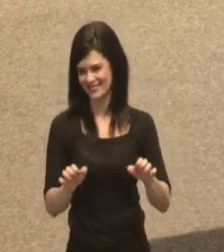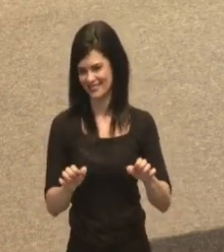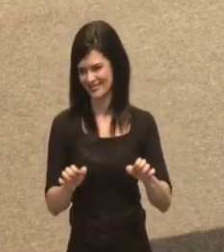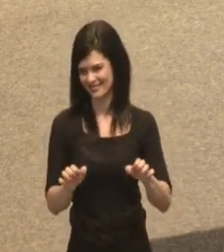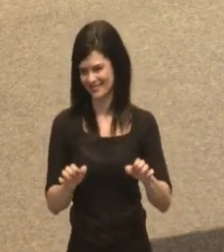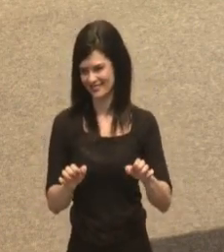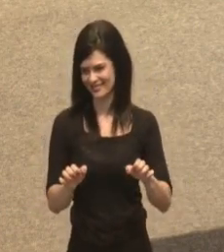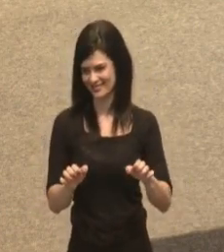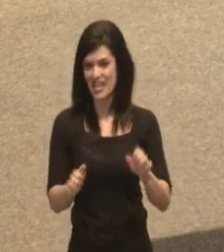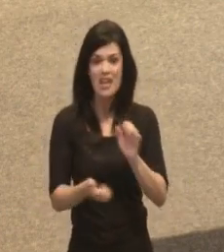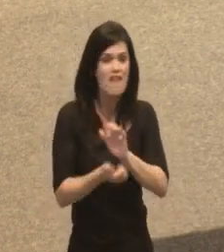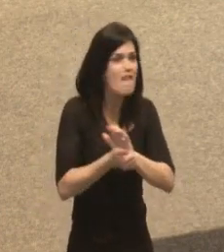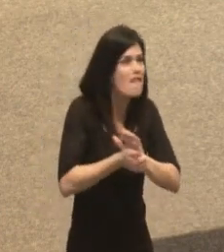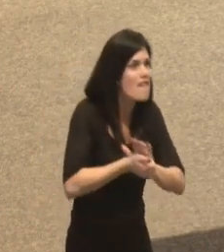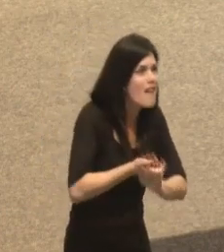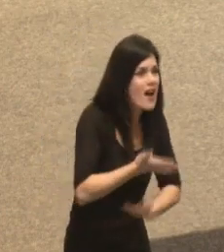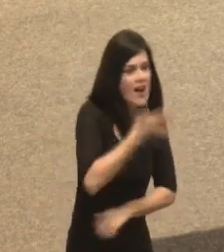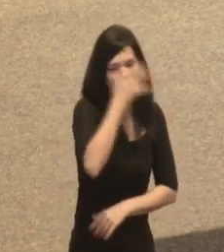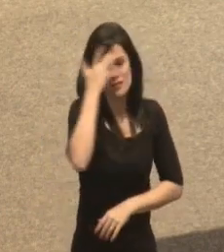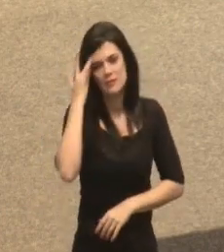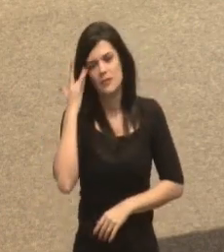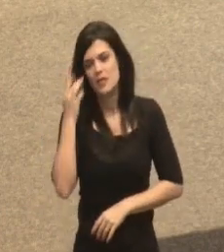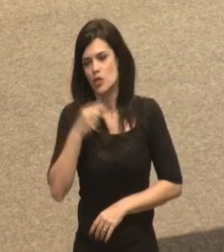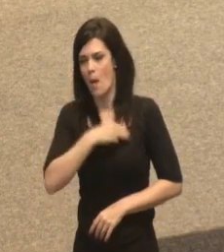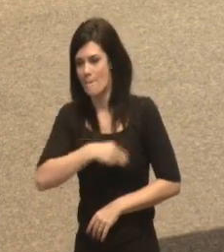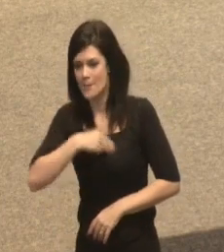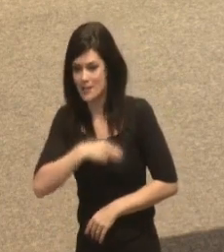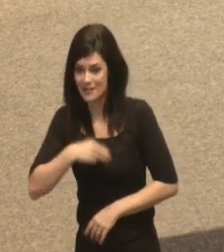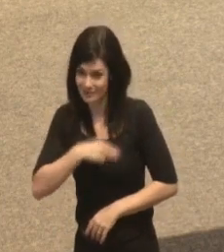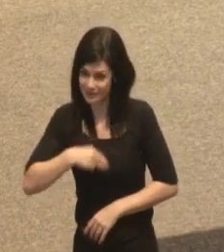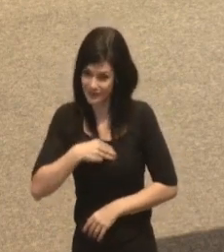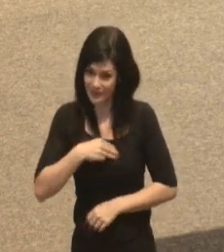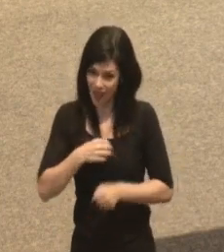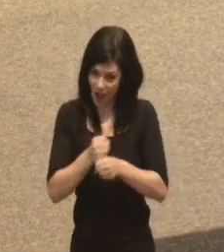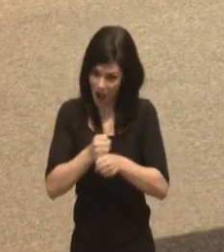E homens e mulheres estarão durante este ano pregando o Evangelho.